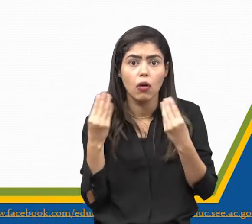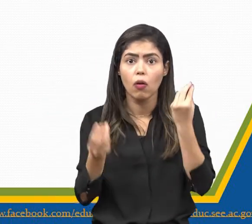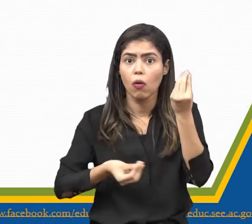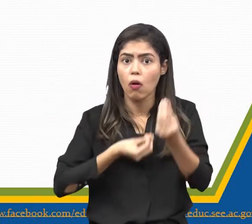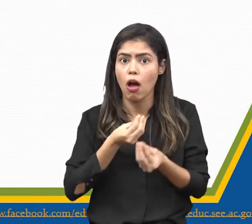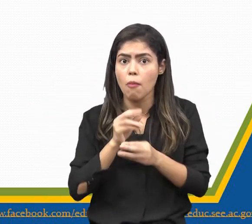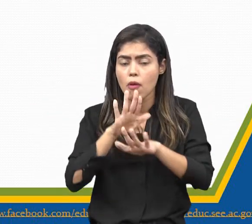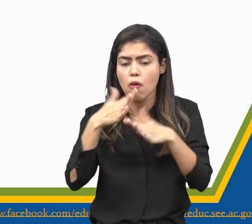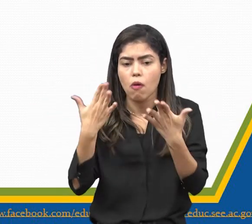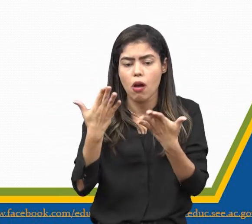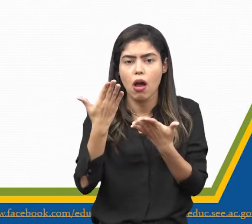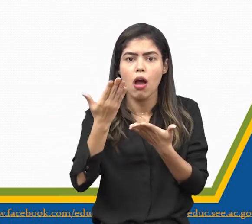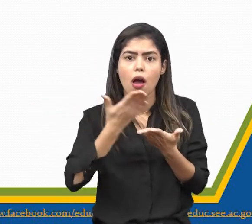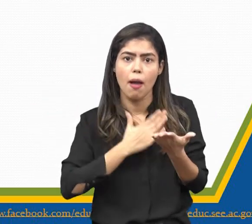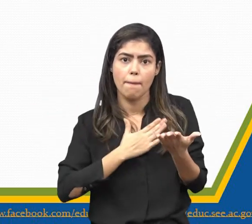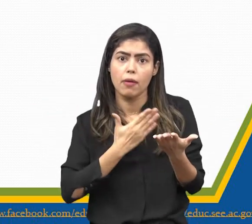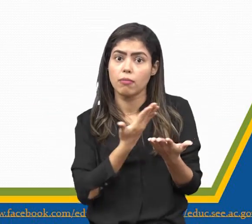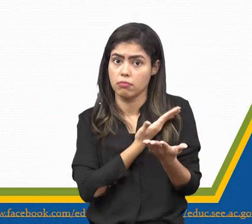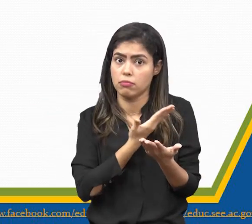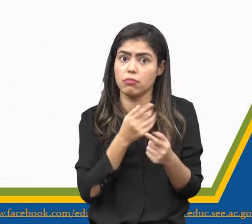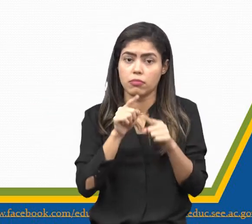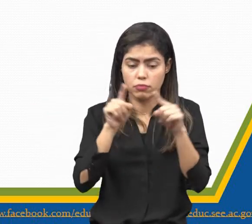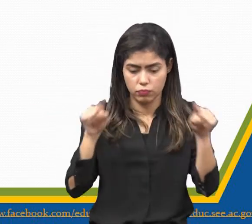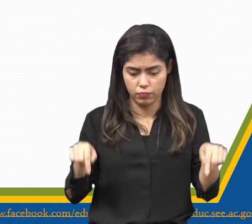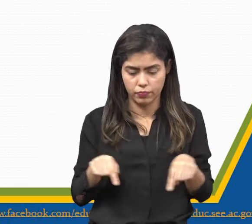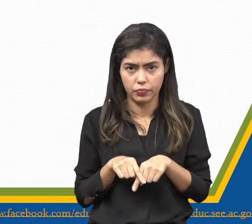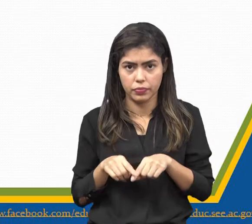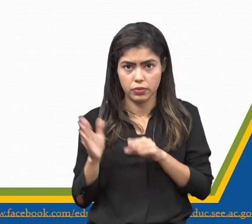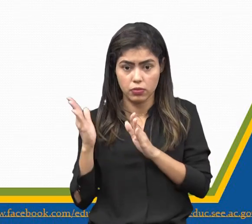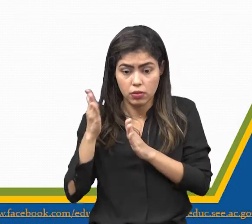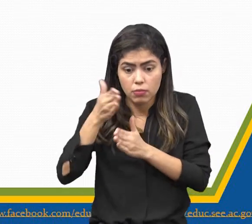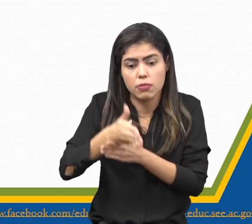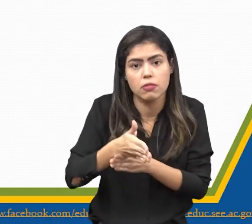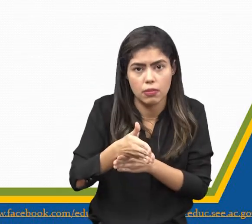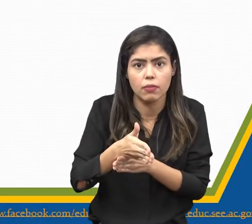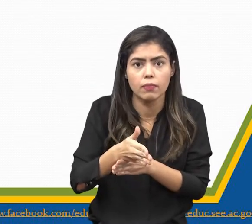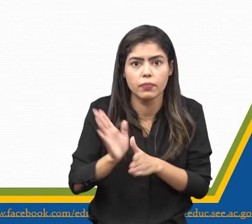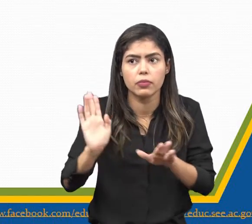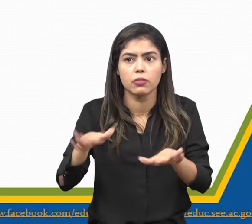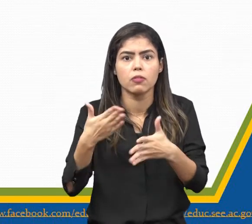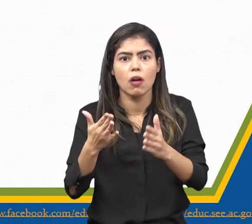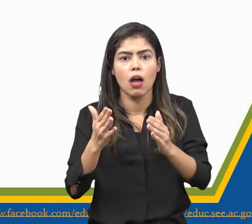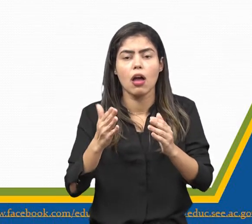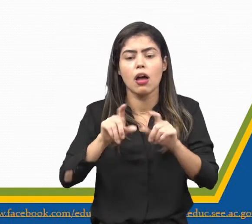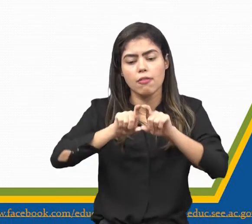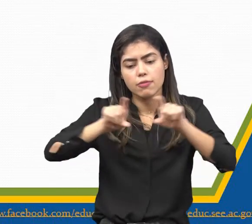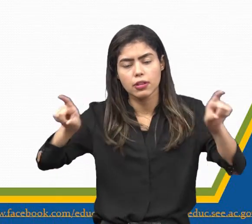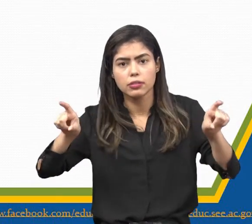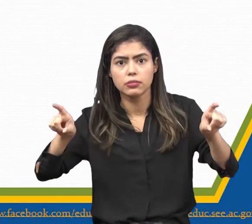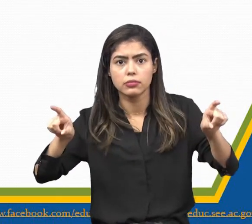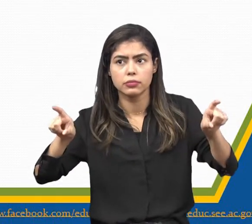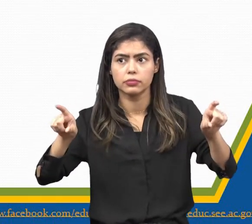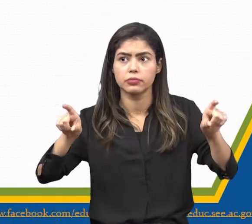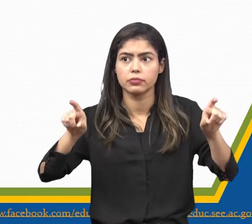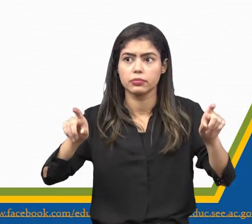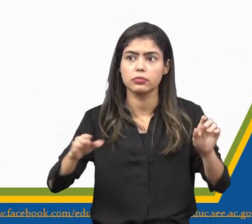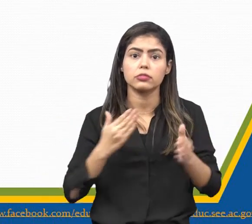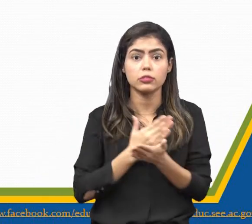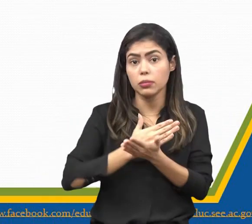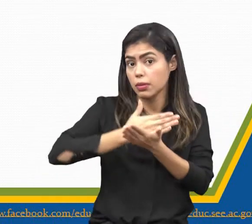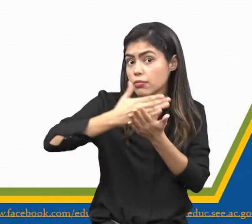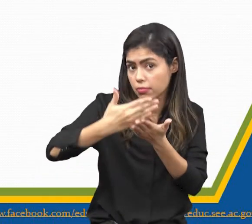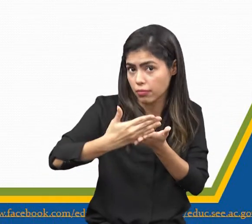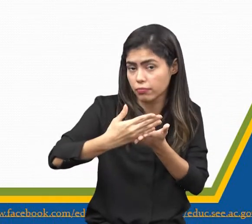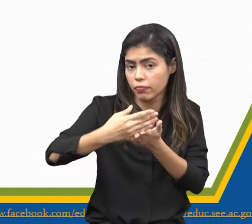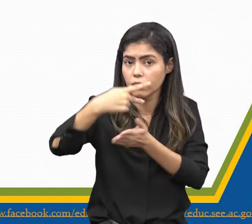saber qual delas é minha companheira de quarto? Eu vou te especificar com a oração, a relative clause, que vai ser iniciada